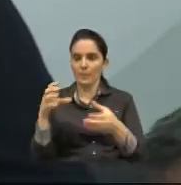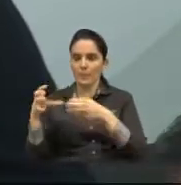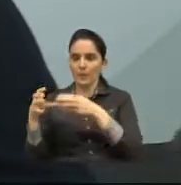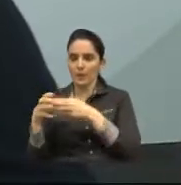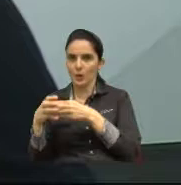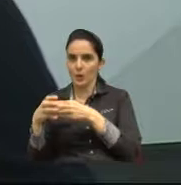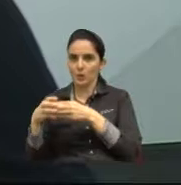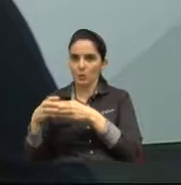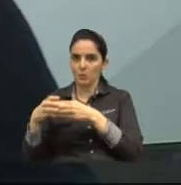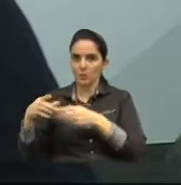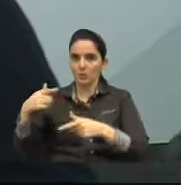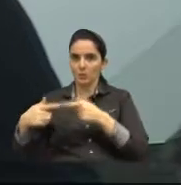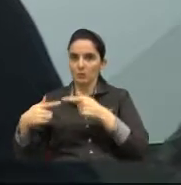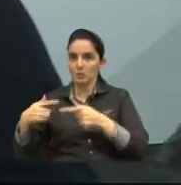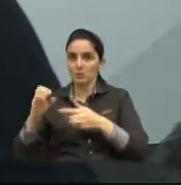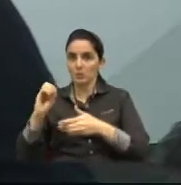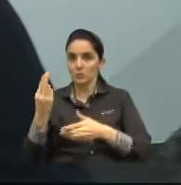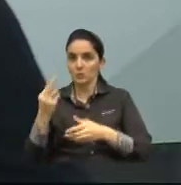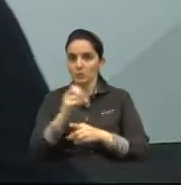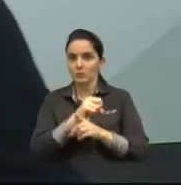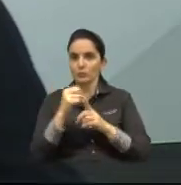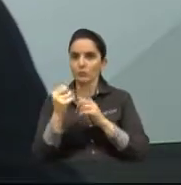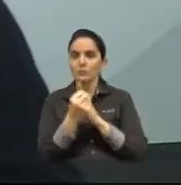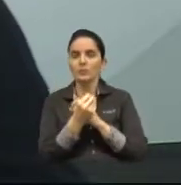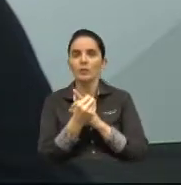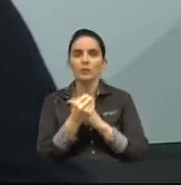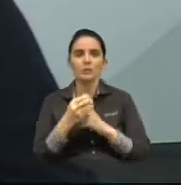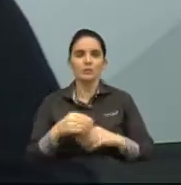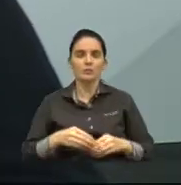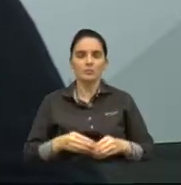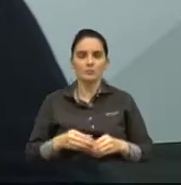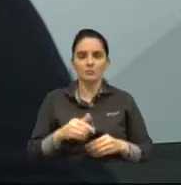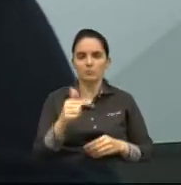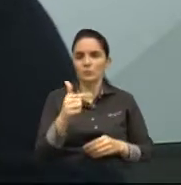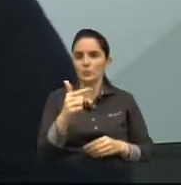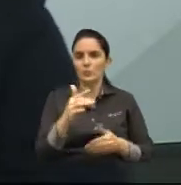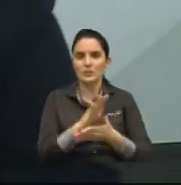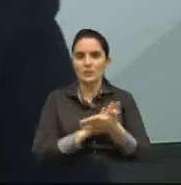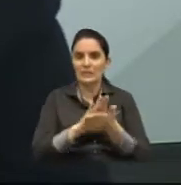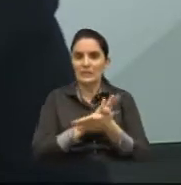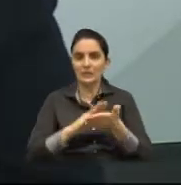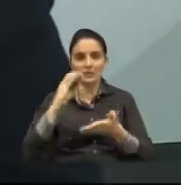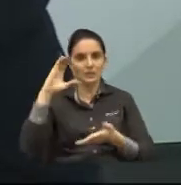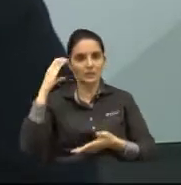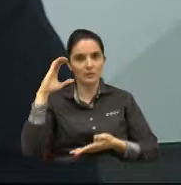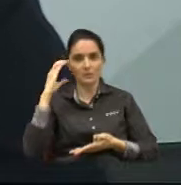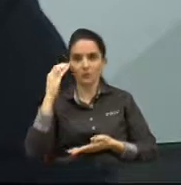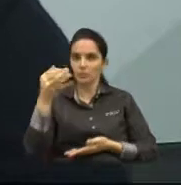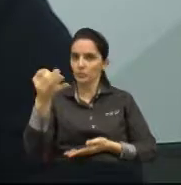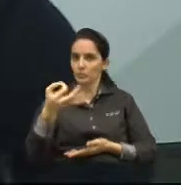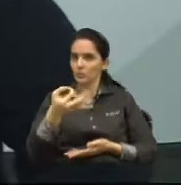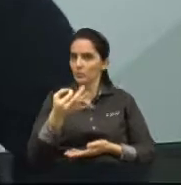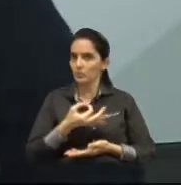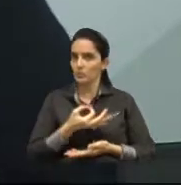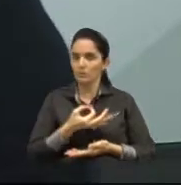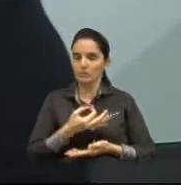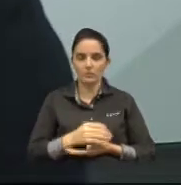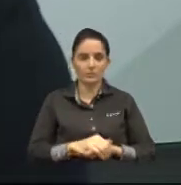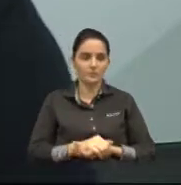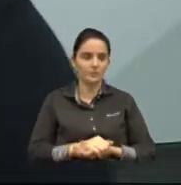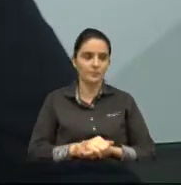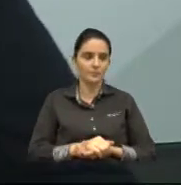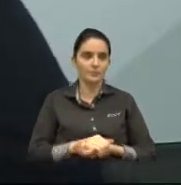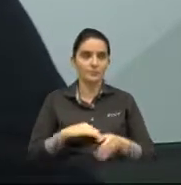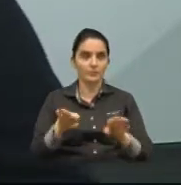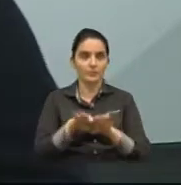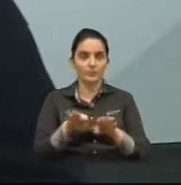políticos ou sociais, ou experimentos sem comprovação científica de eficácia. E nós também tivemos aqui um debate muito